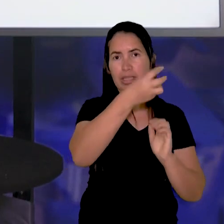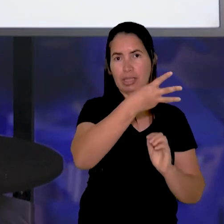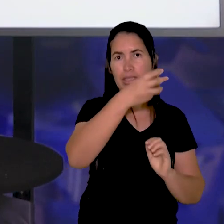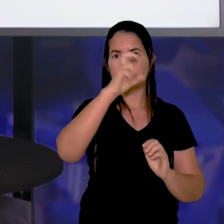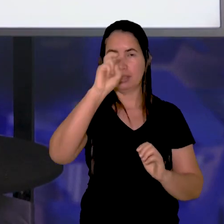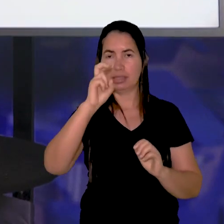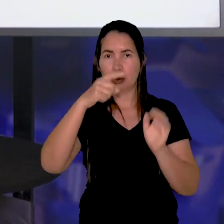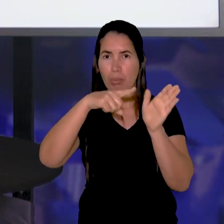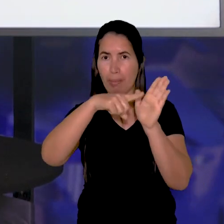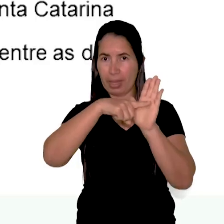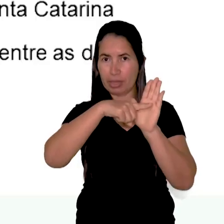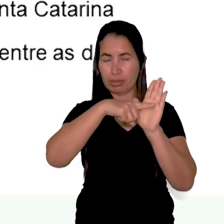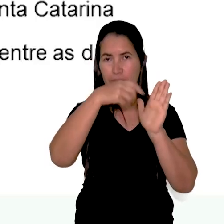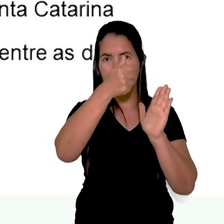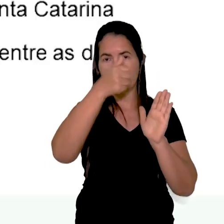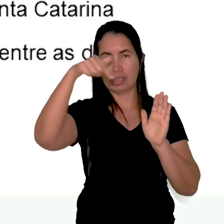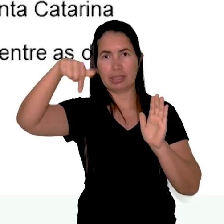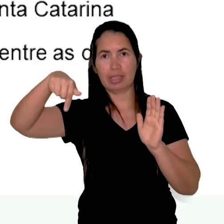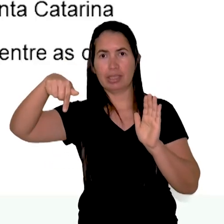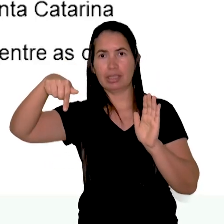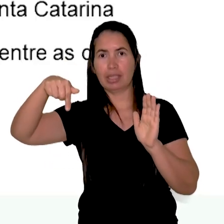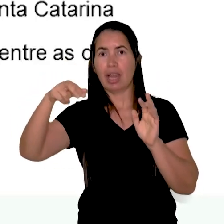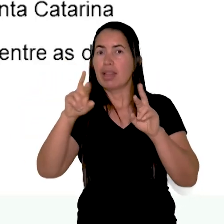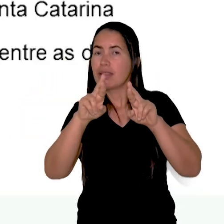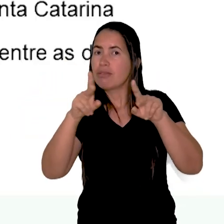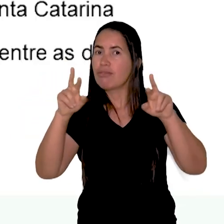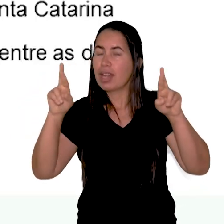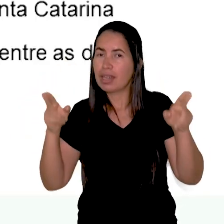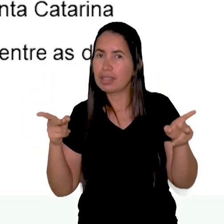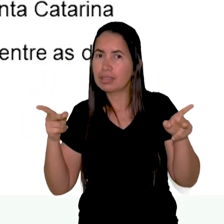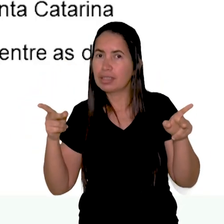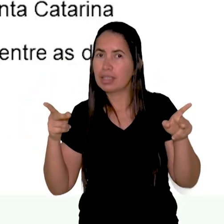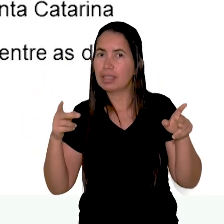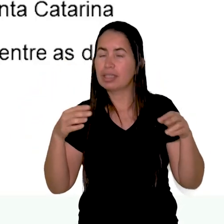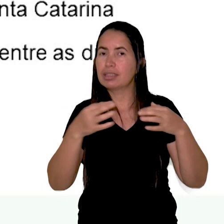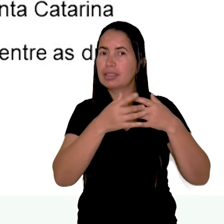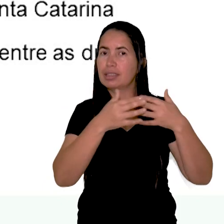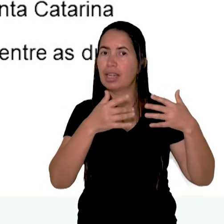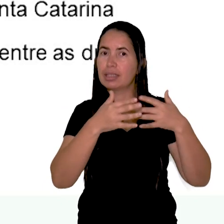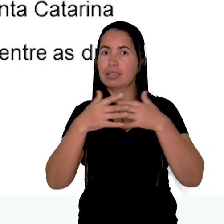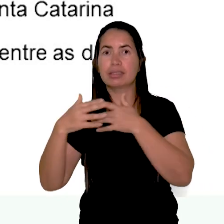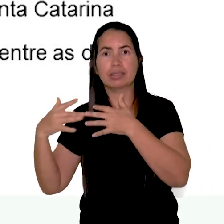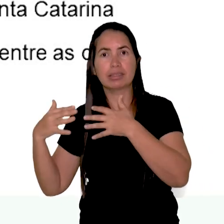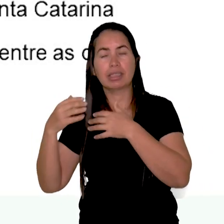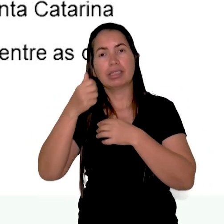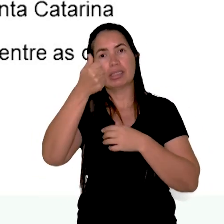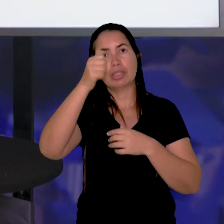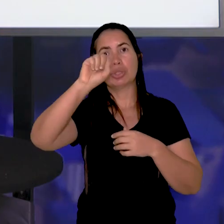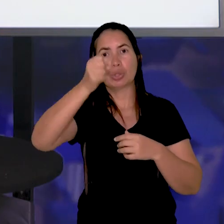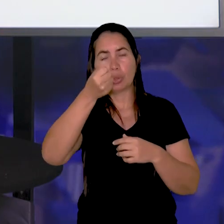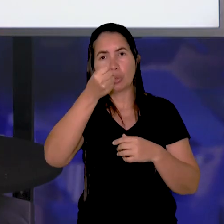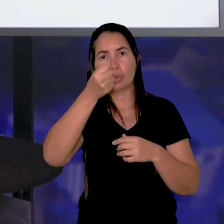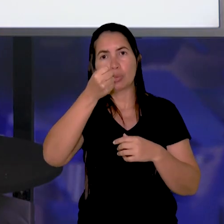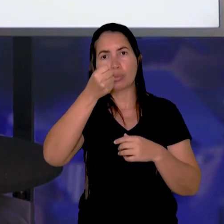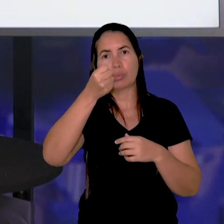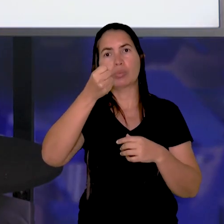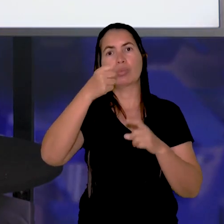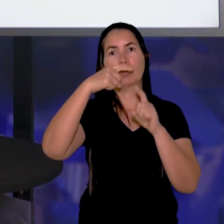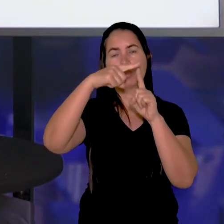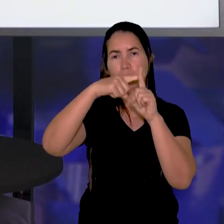17, que vai dar a diferença de temperatura entre as 2 cidades, que deu 18 graus